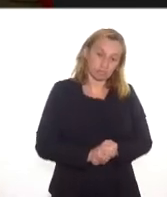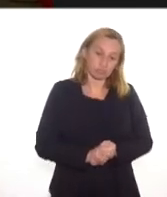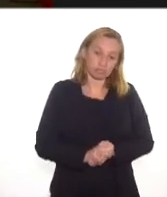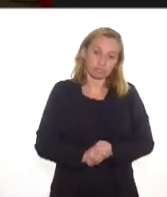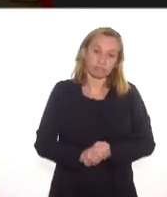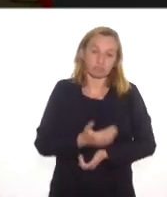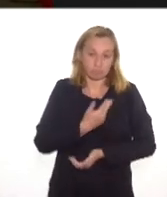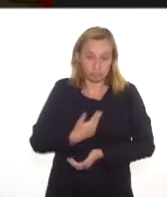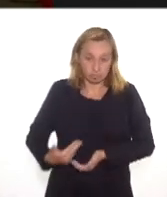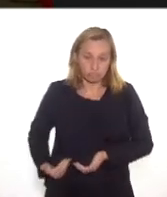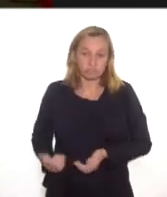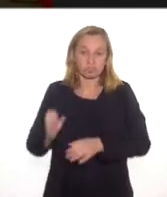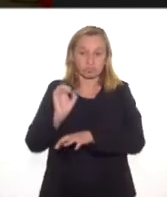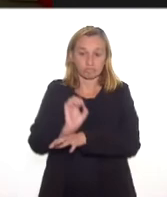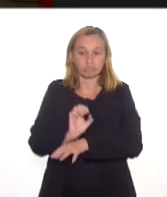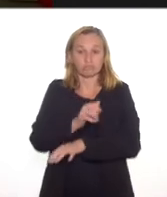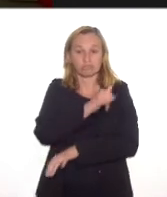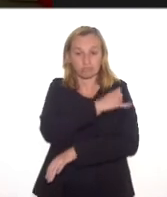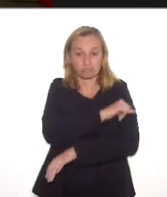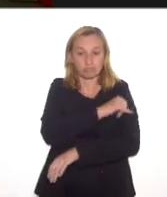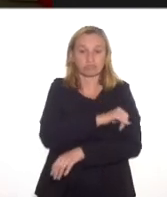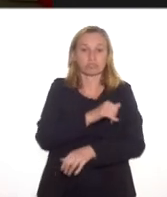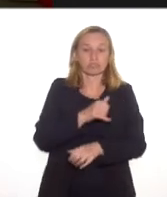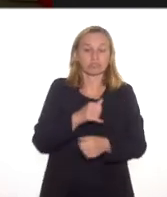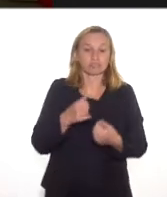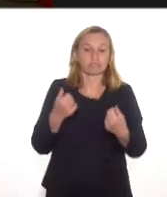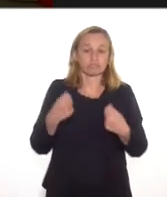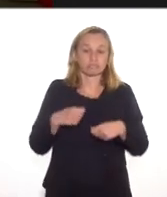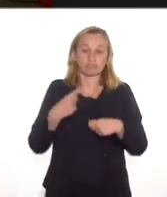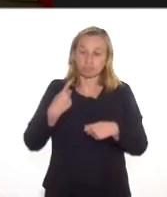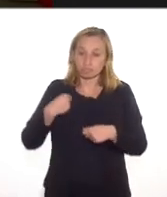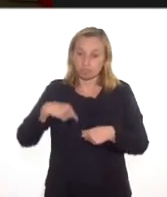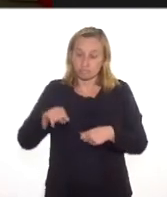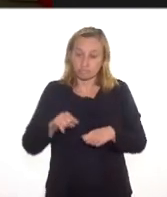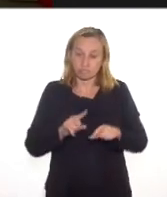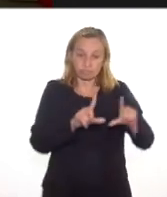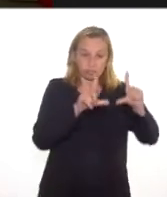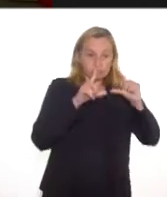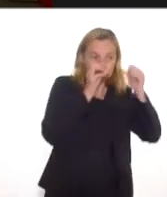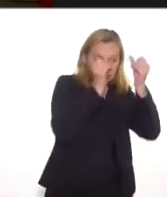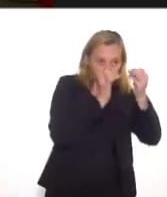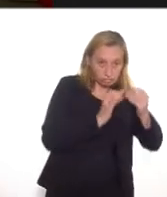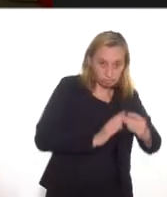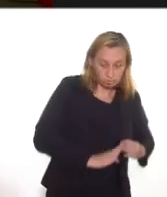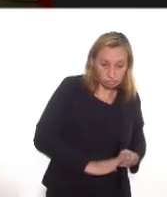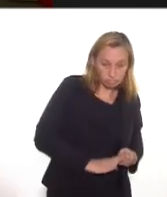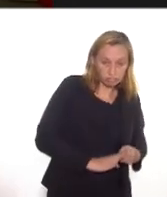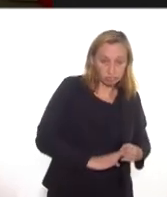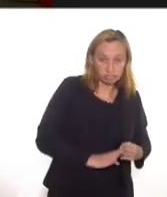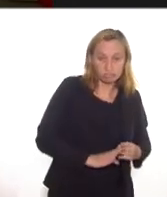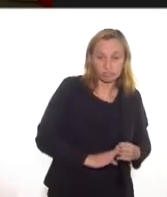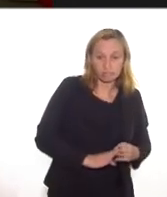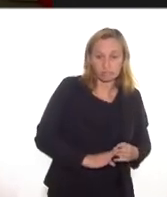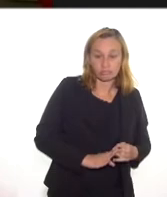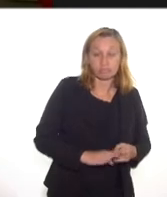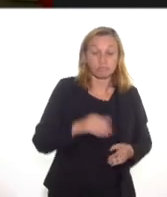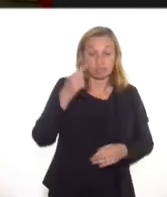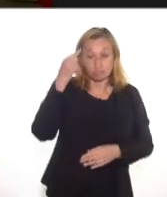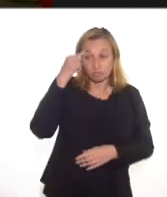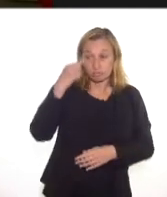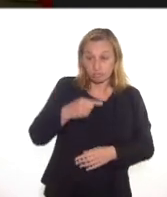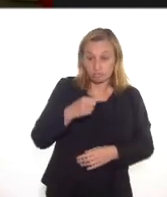o governador do Estado também tem que vir a público a explicar o que os seus